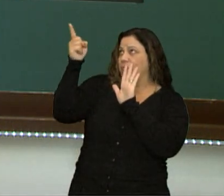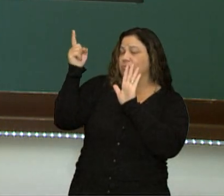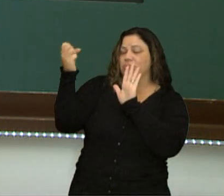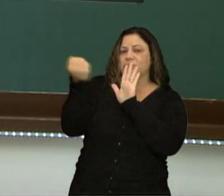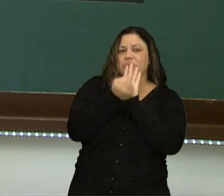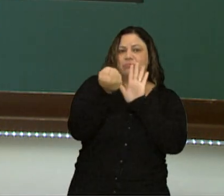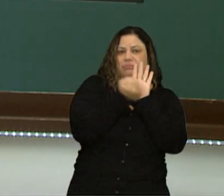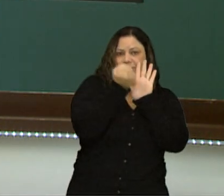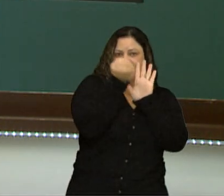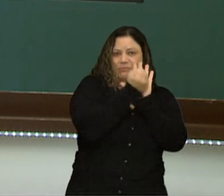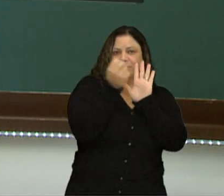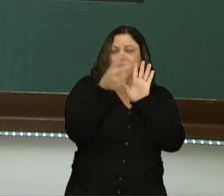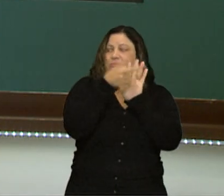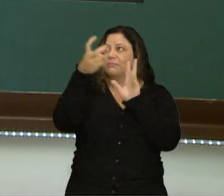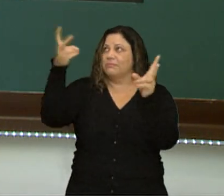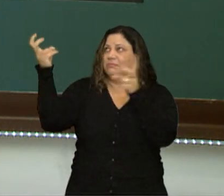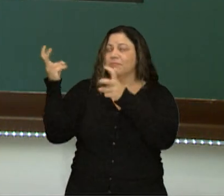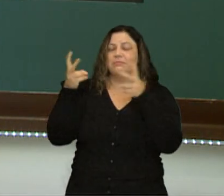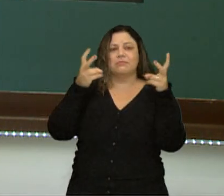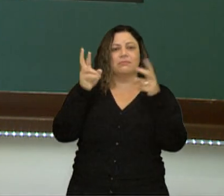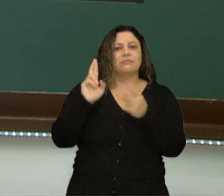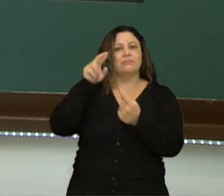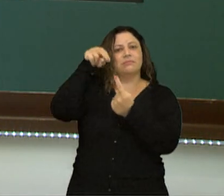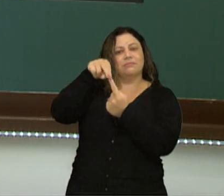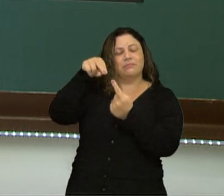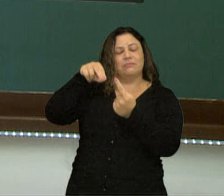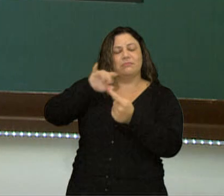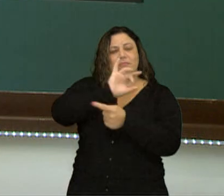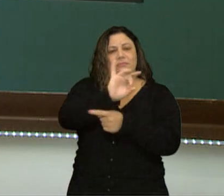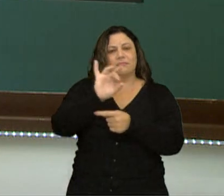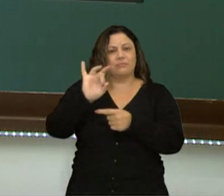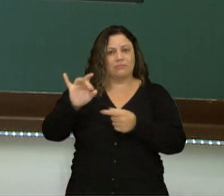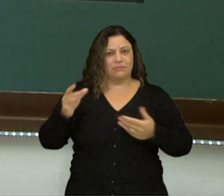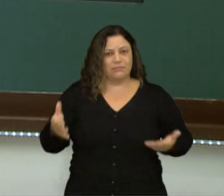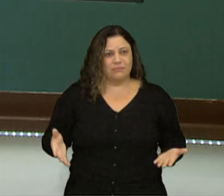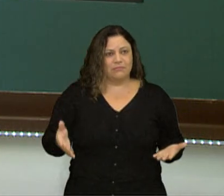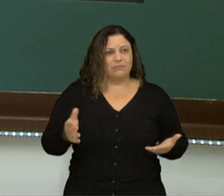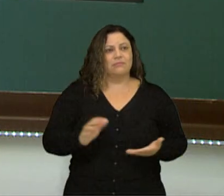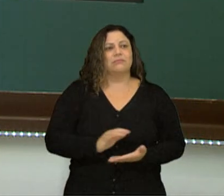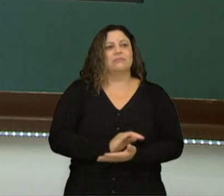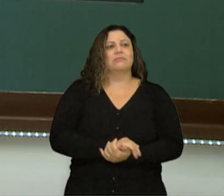as logomarcas representando